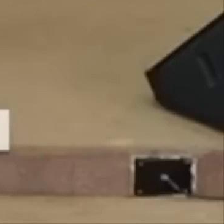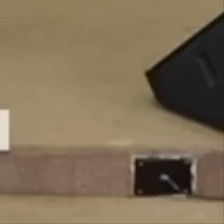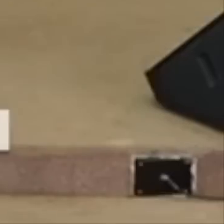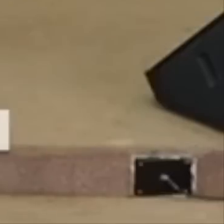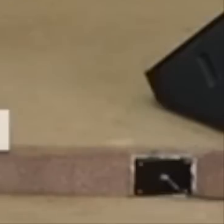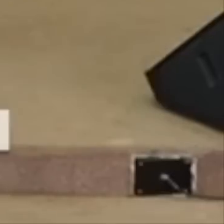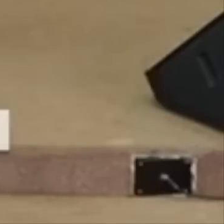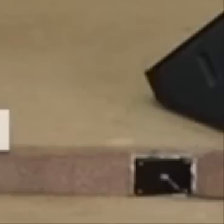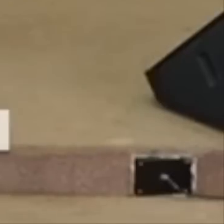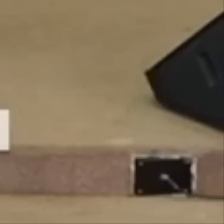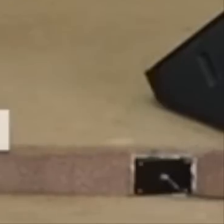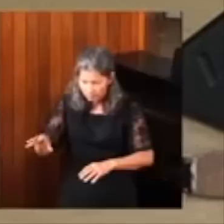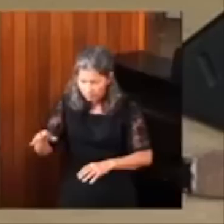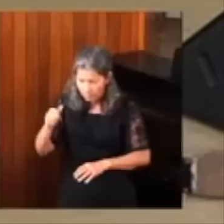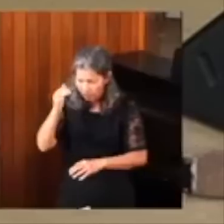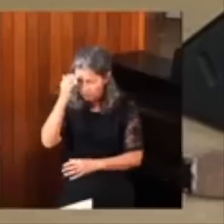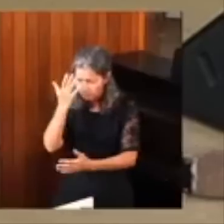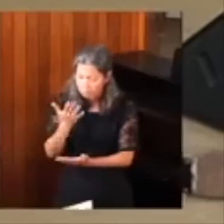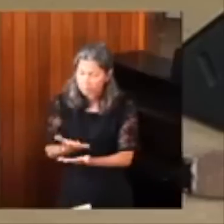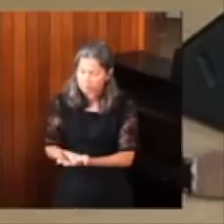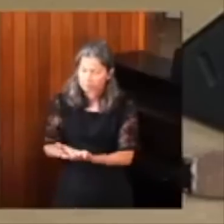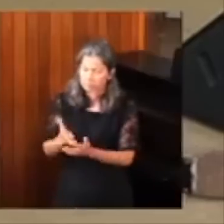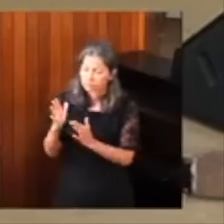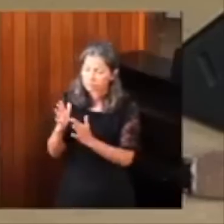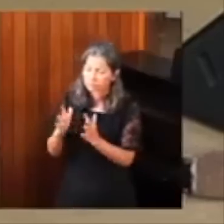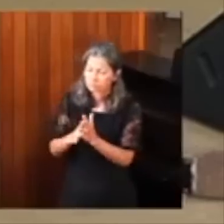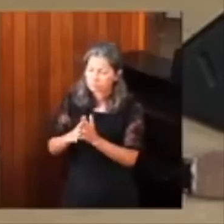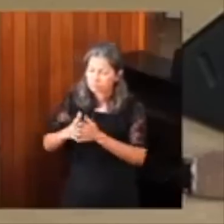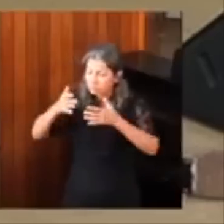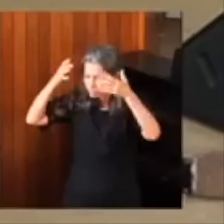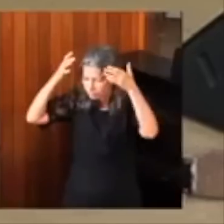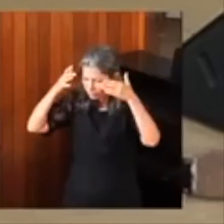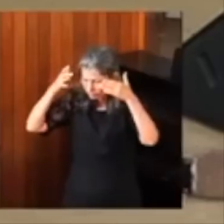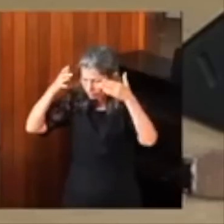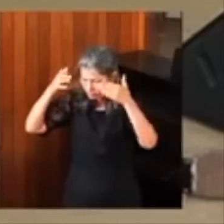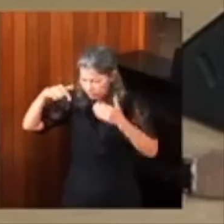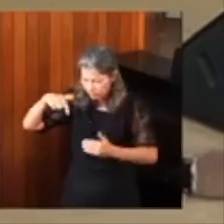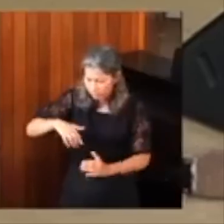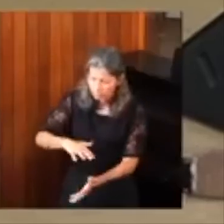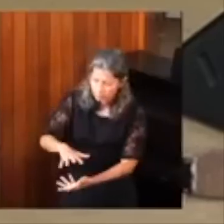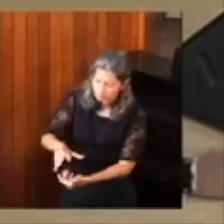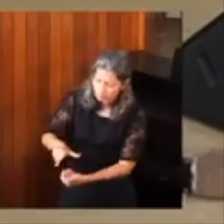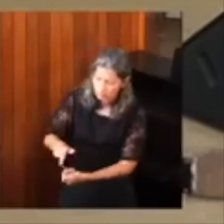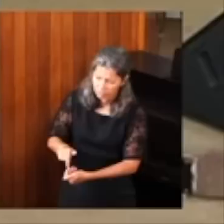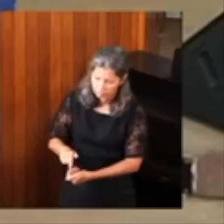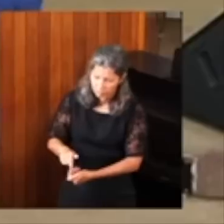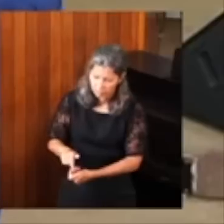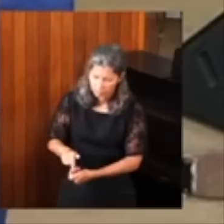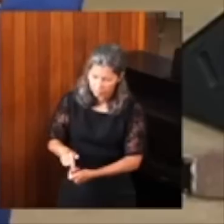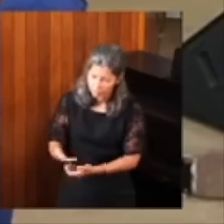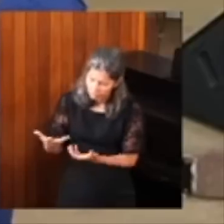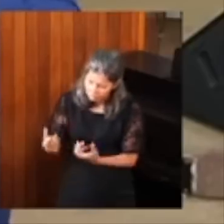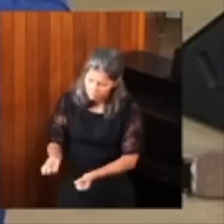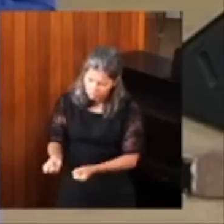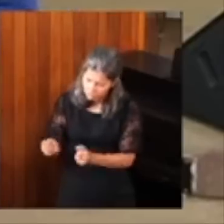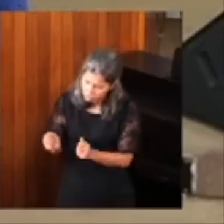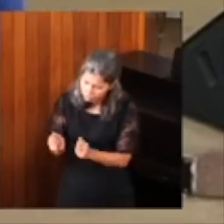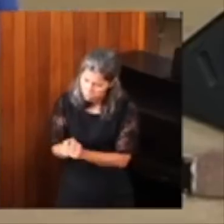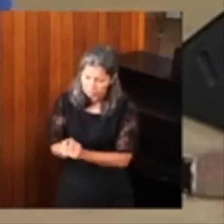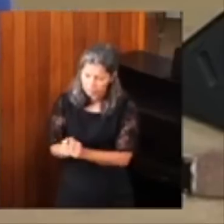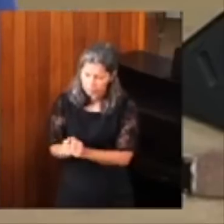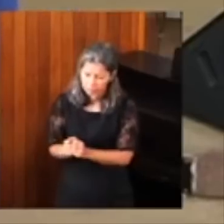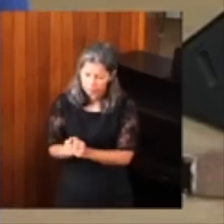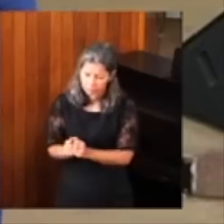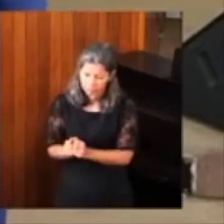rei, de fato, né? Um rei literal. Queriam até uma vaga nesse novo reino, né? Como alguns discípulos queriam.